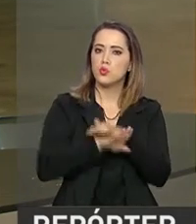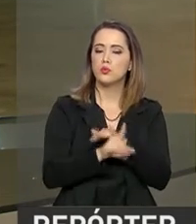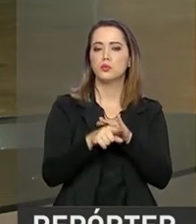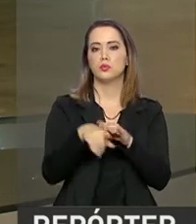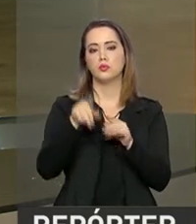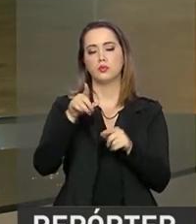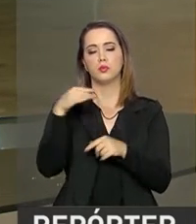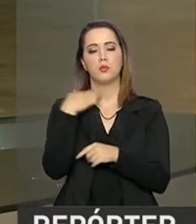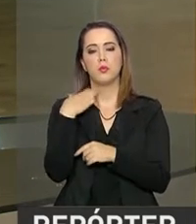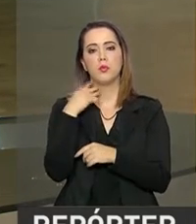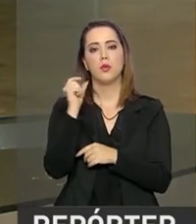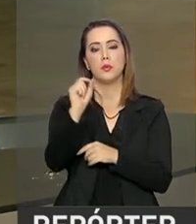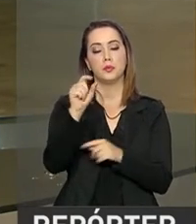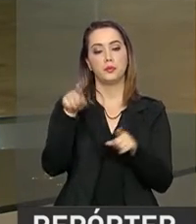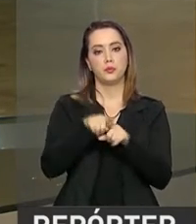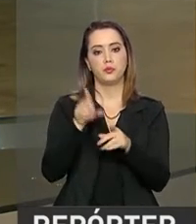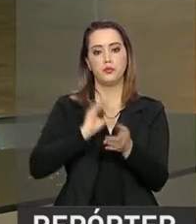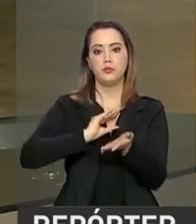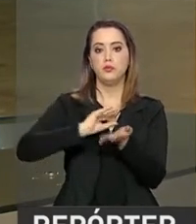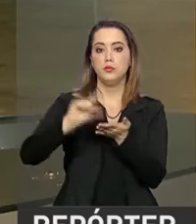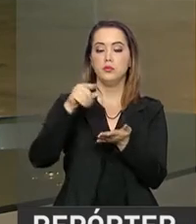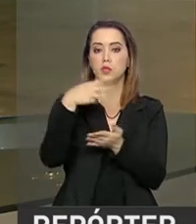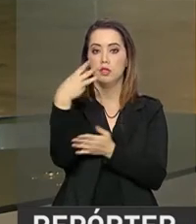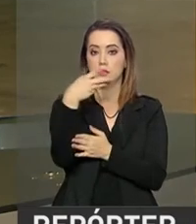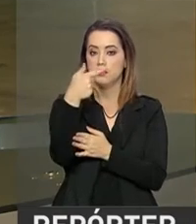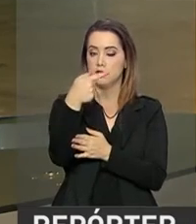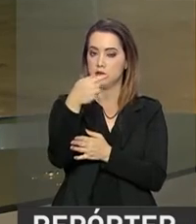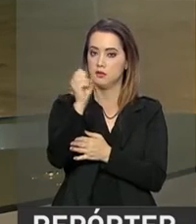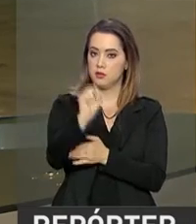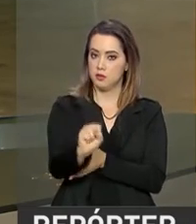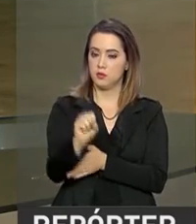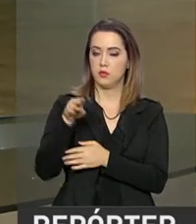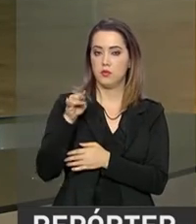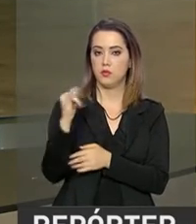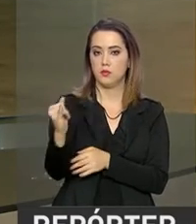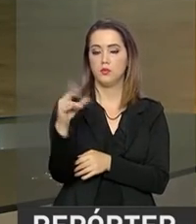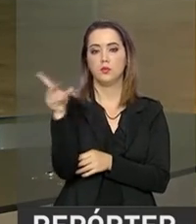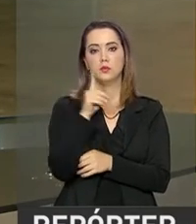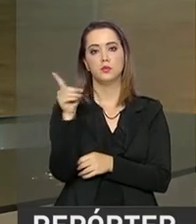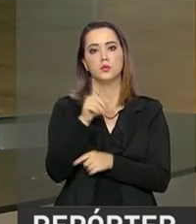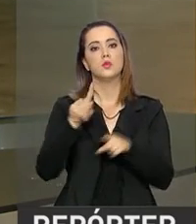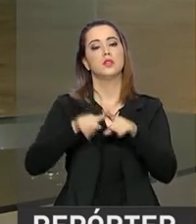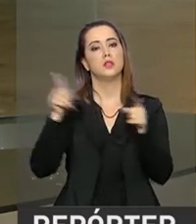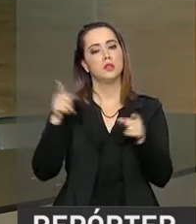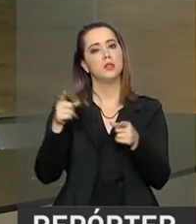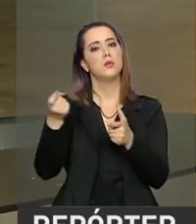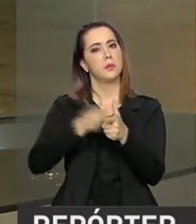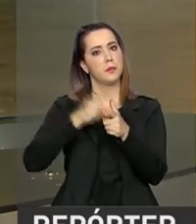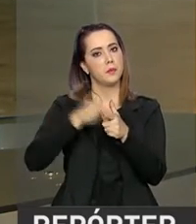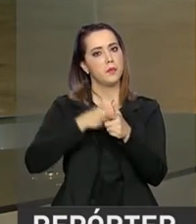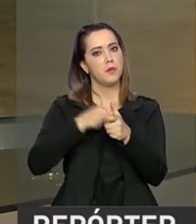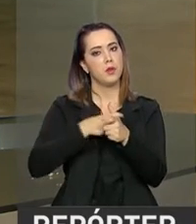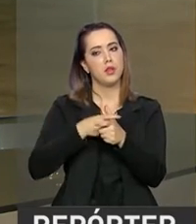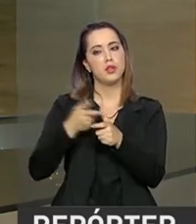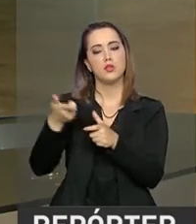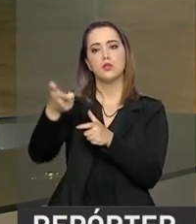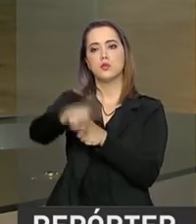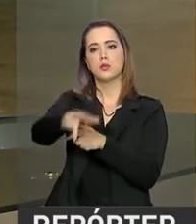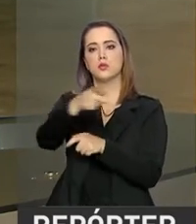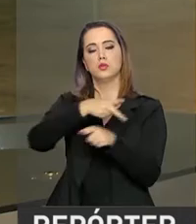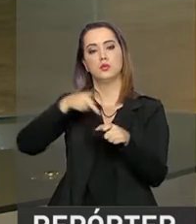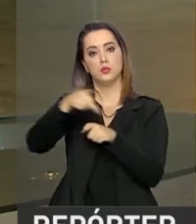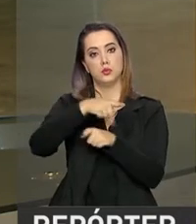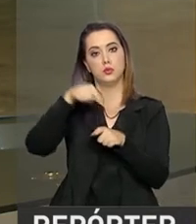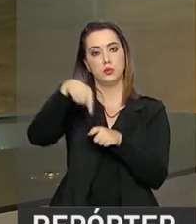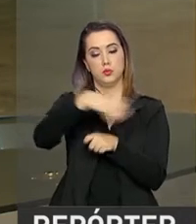juro chegaram a 378 Bilhões de Dólares EA dívida externa o tanto pública quanto privada